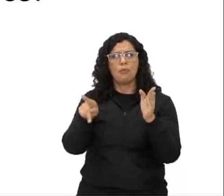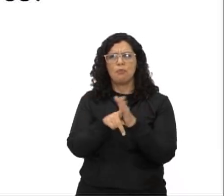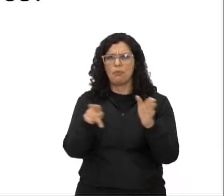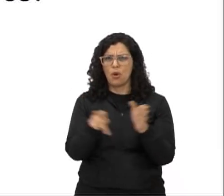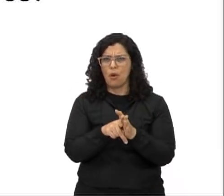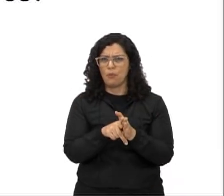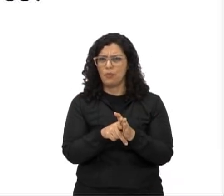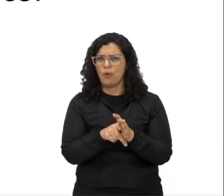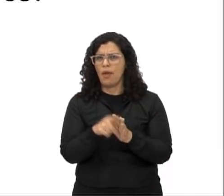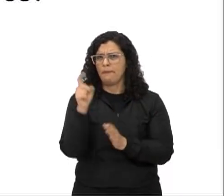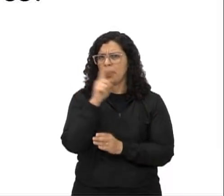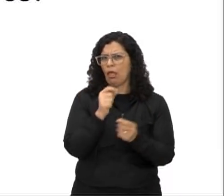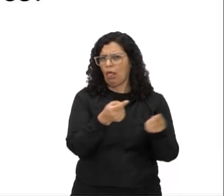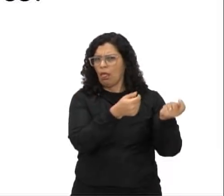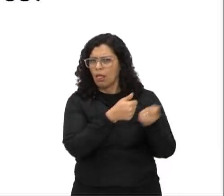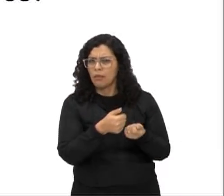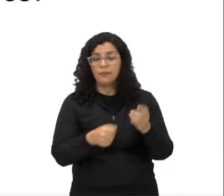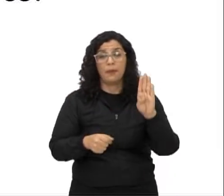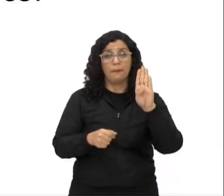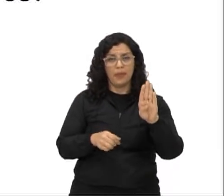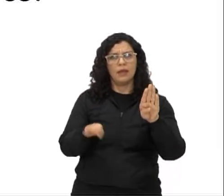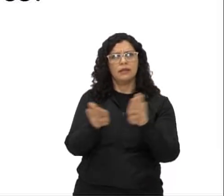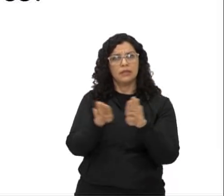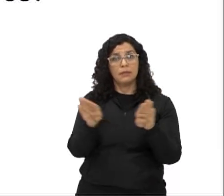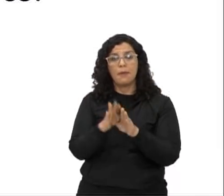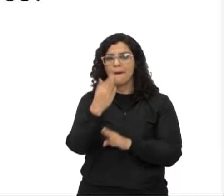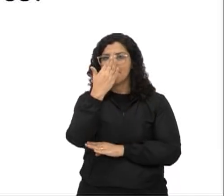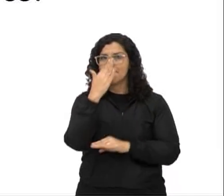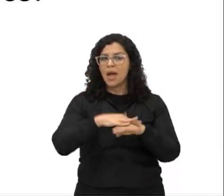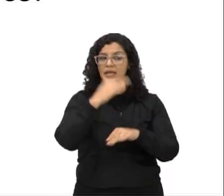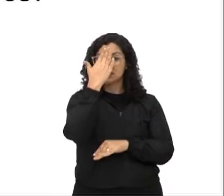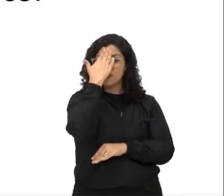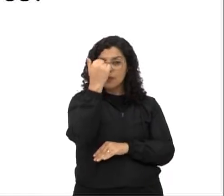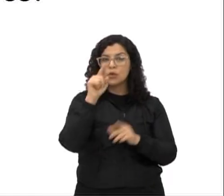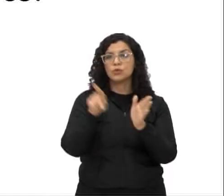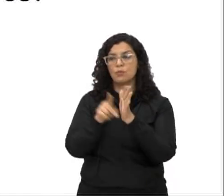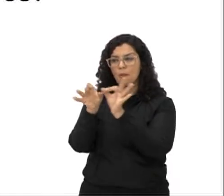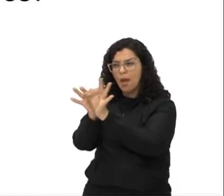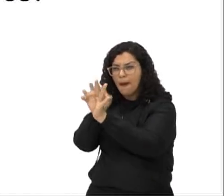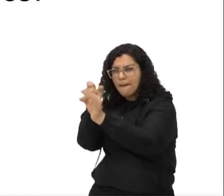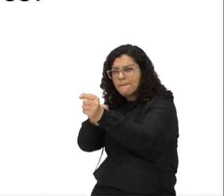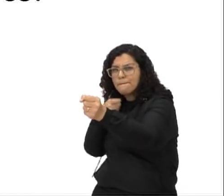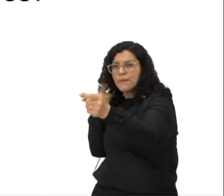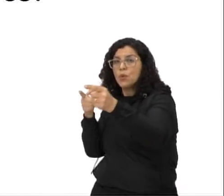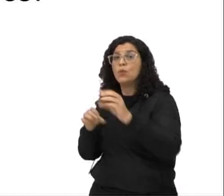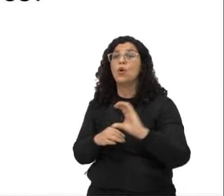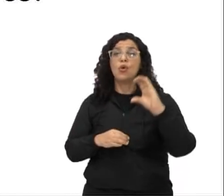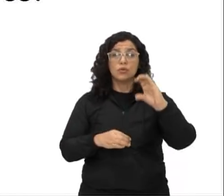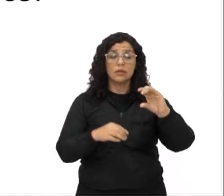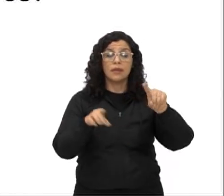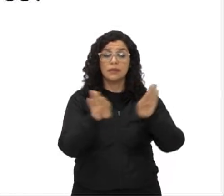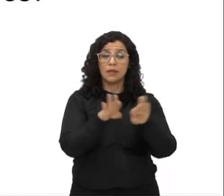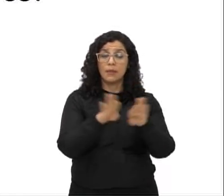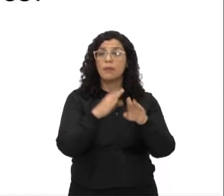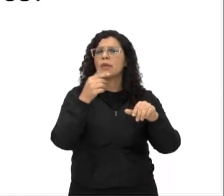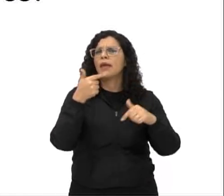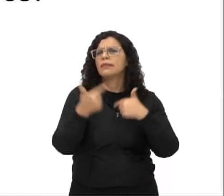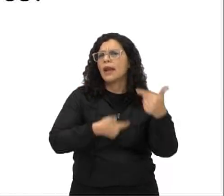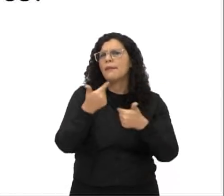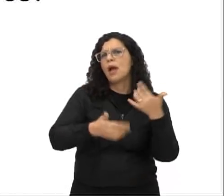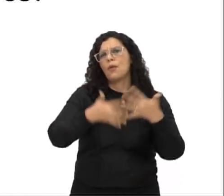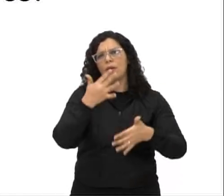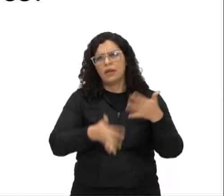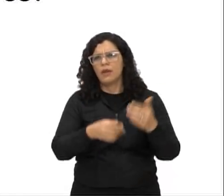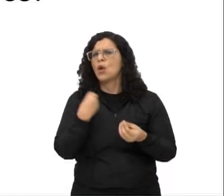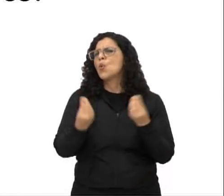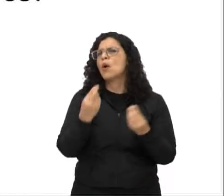considerado profano. Letra B, por ser mais popular que o tiro com arco. Ou letra C, porque prejudicava o trabalho. Interage